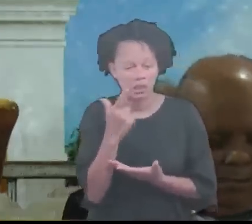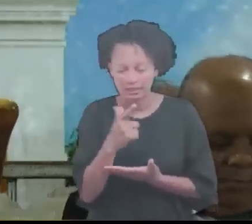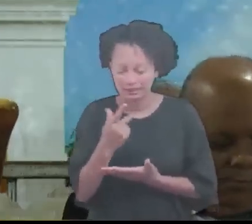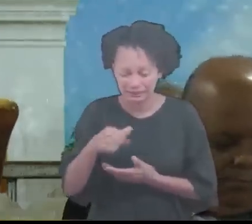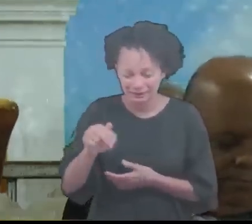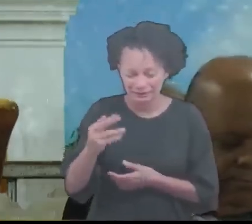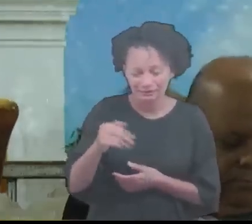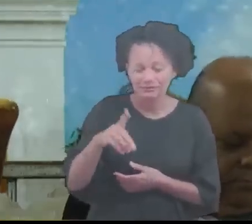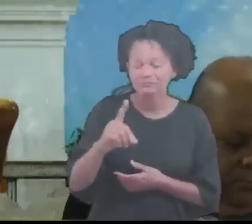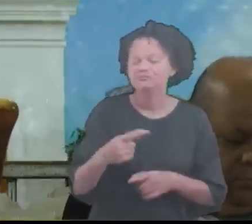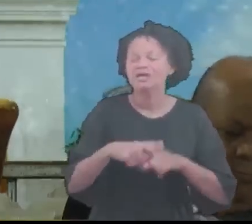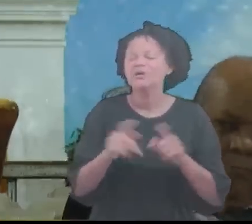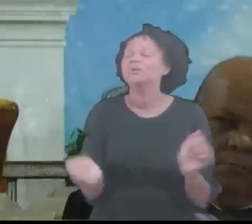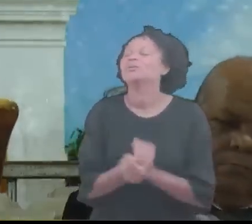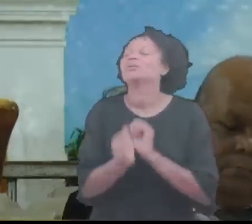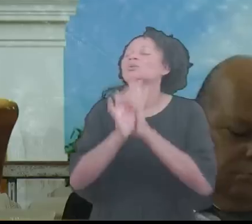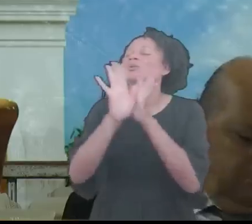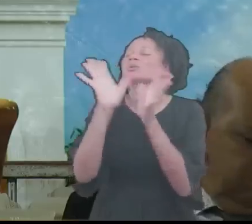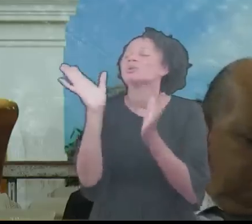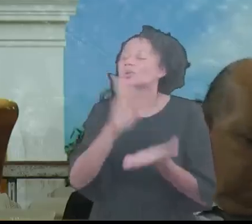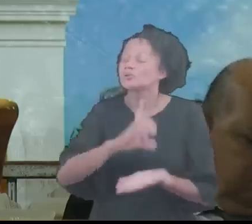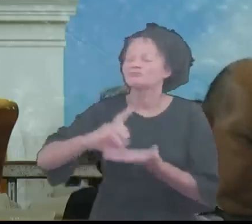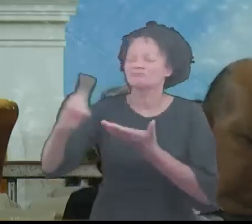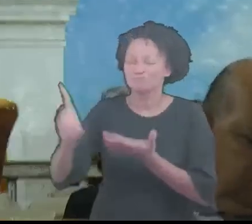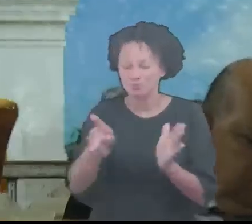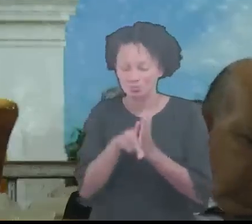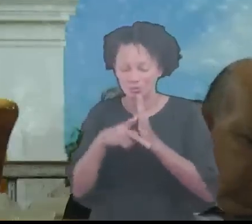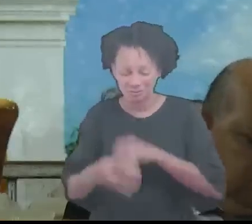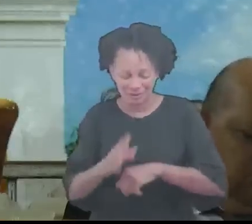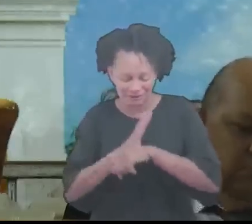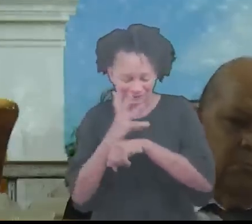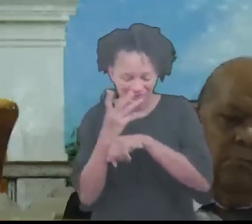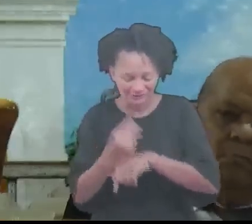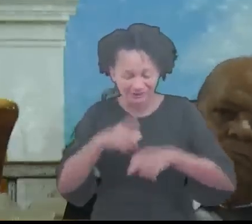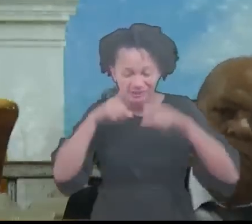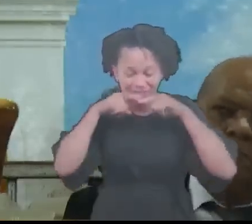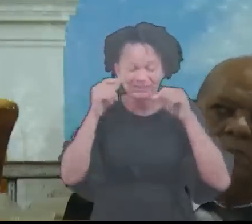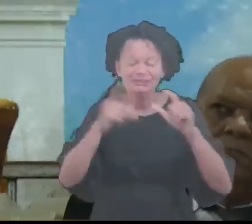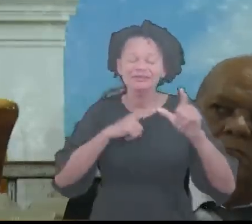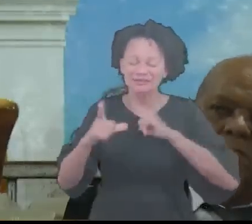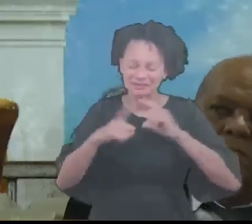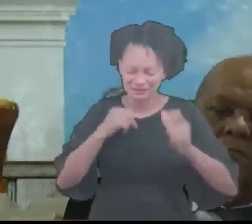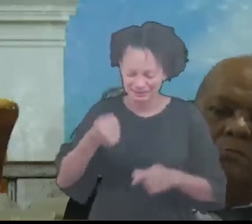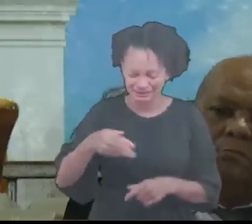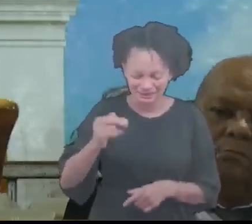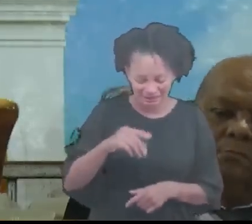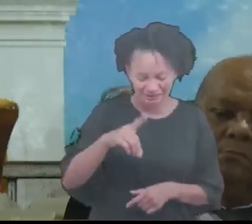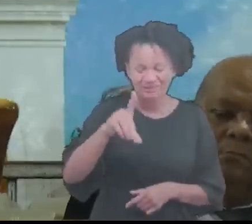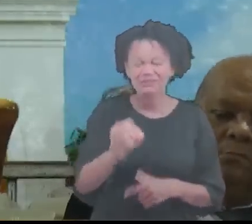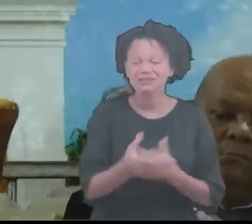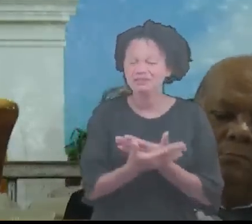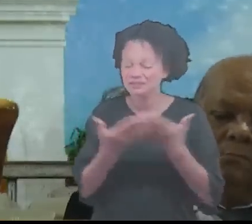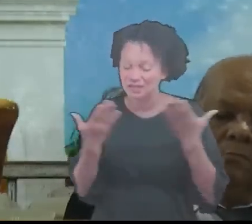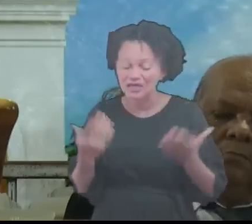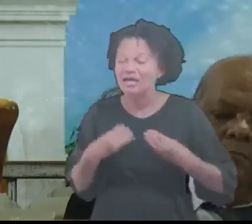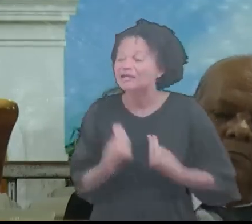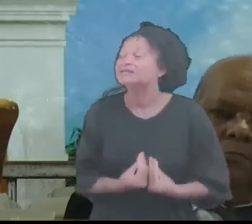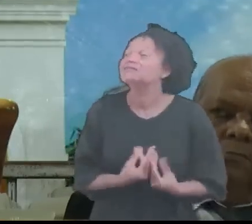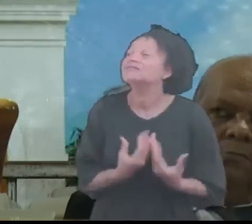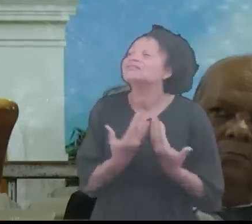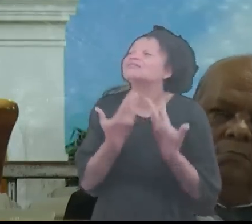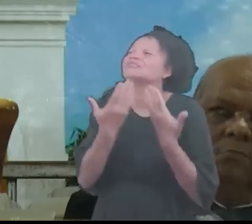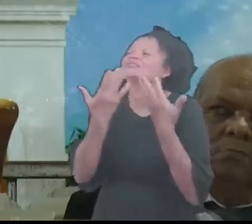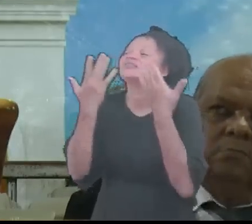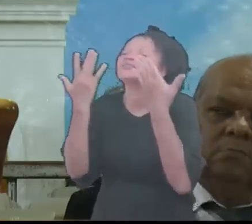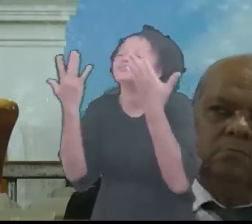mas eu dou glória a Deus porque a igreja em Alagoas é uma igreja que tem nardo. Eu aceitei Jesus numa igreja que ela oferece ao Senhor